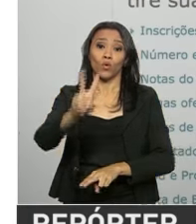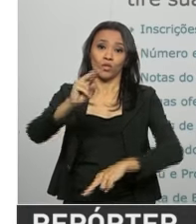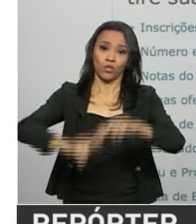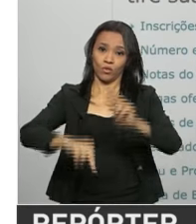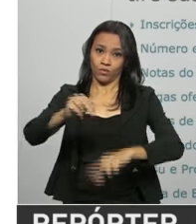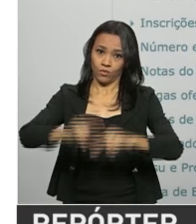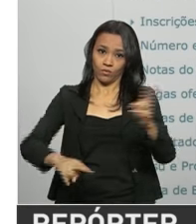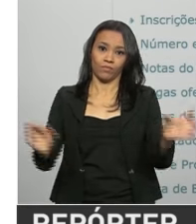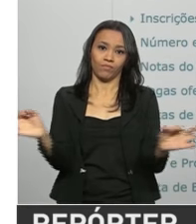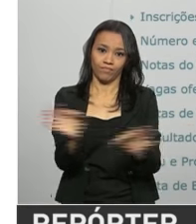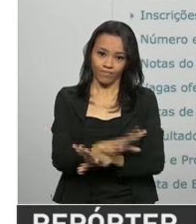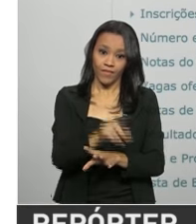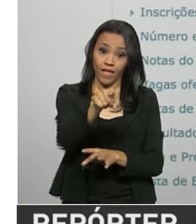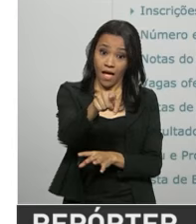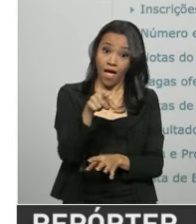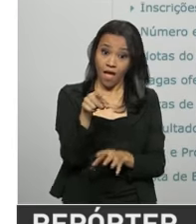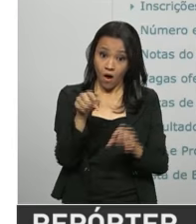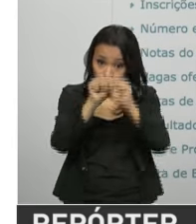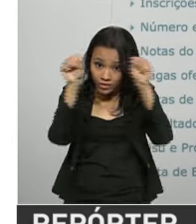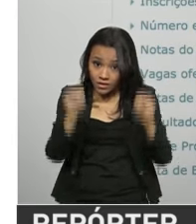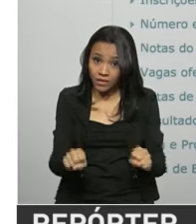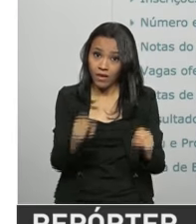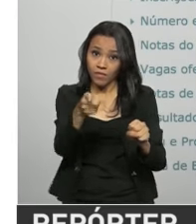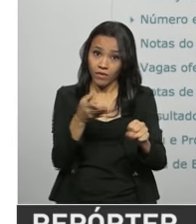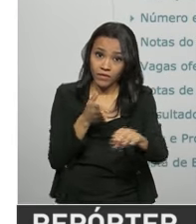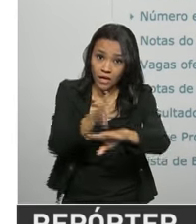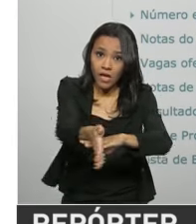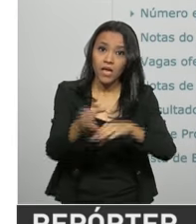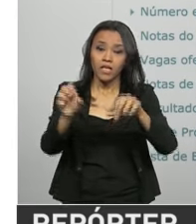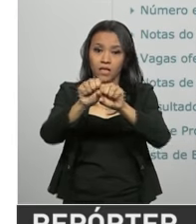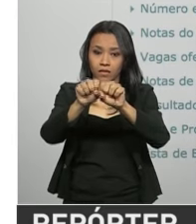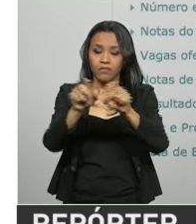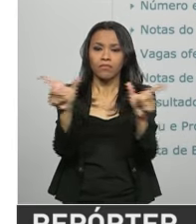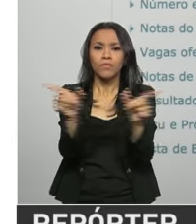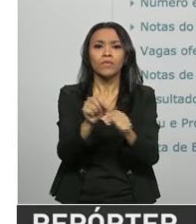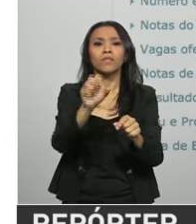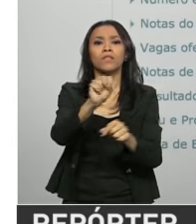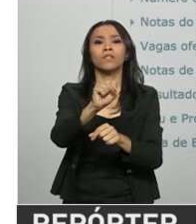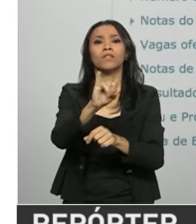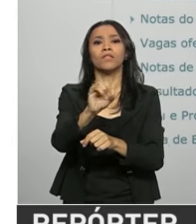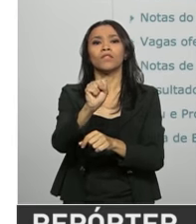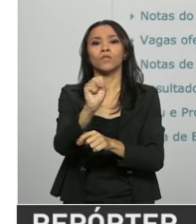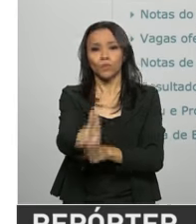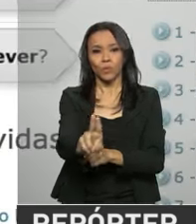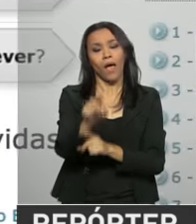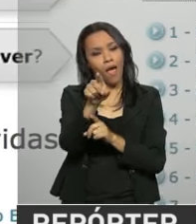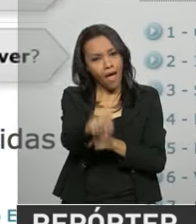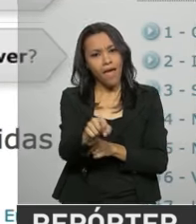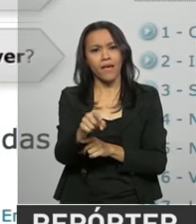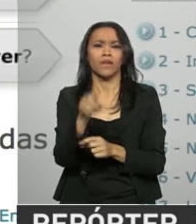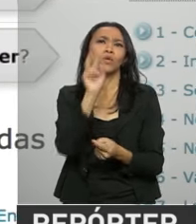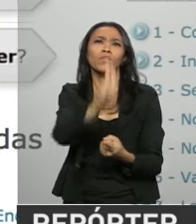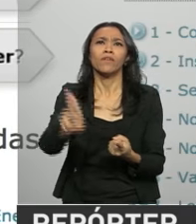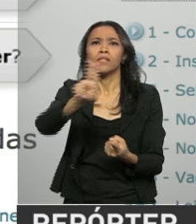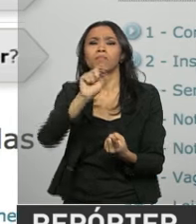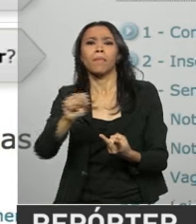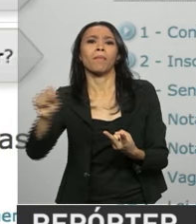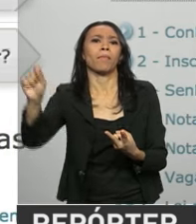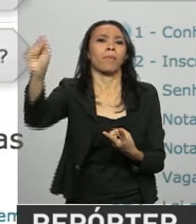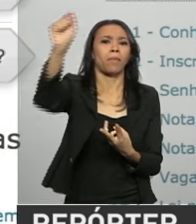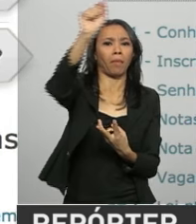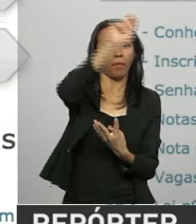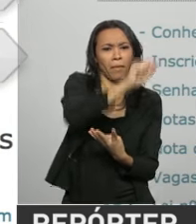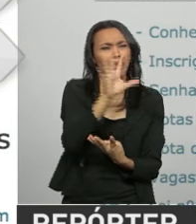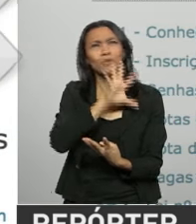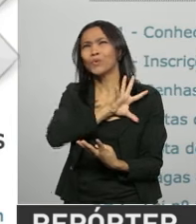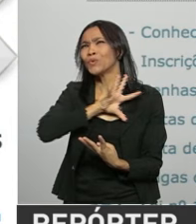O SISU é este sistema informatizado do Ministério da Educação. É por meio dele que instituições públicas de ensino